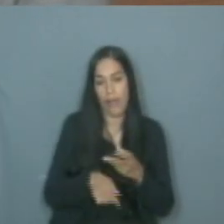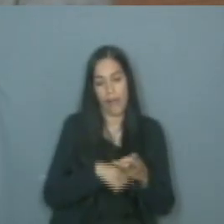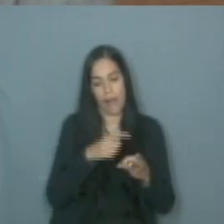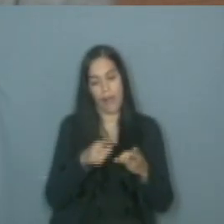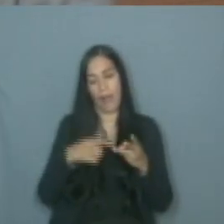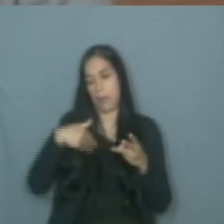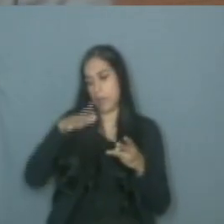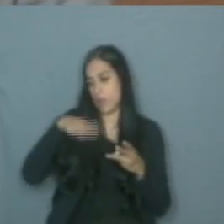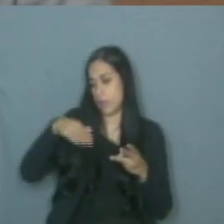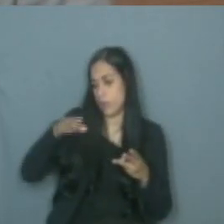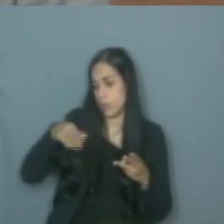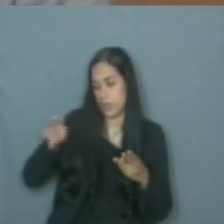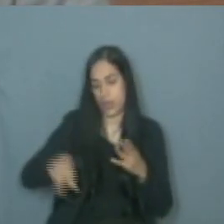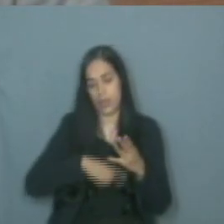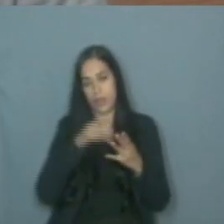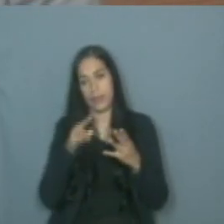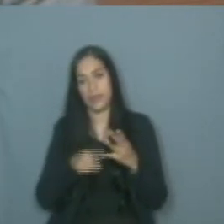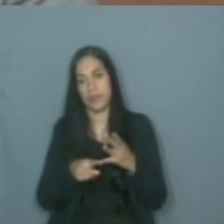de pintor,